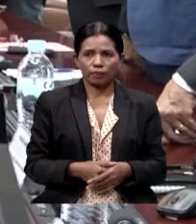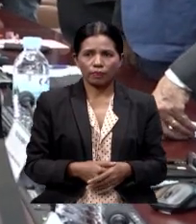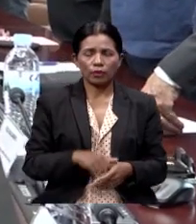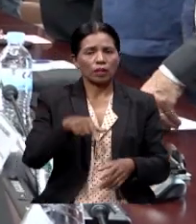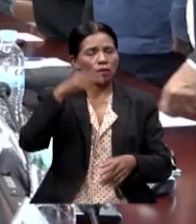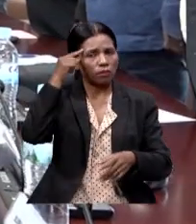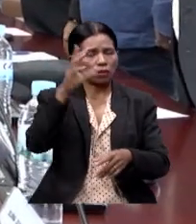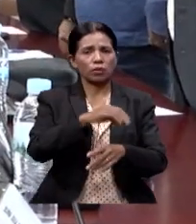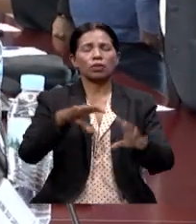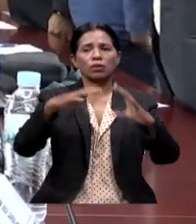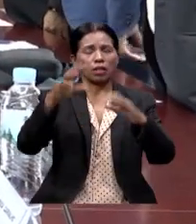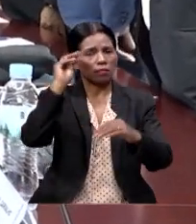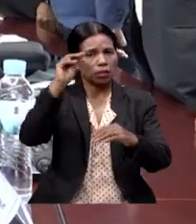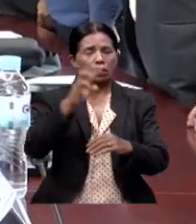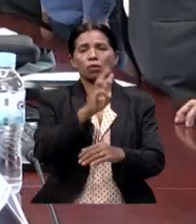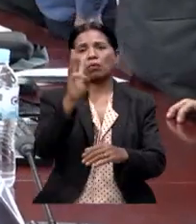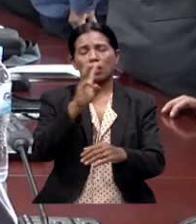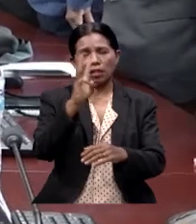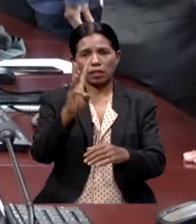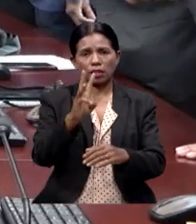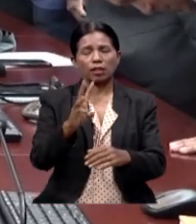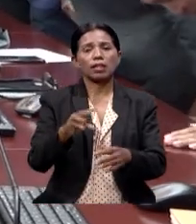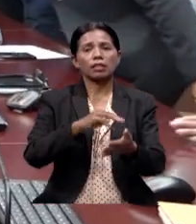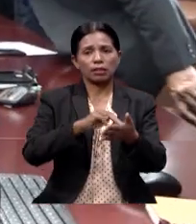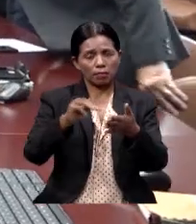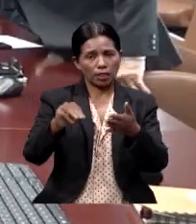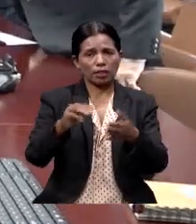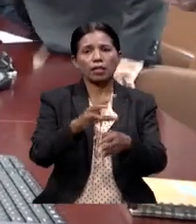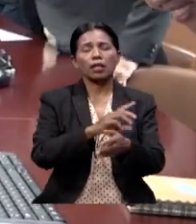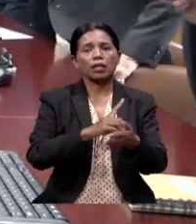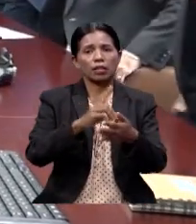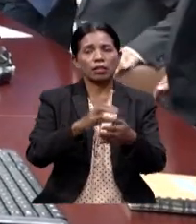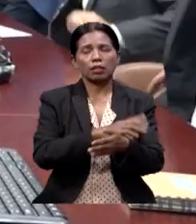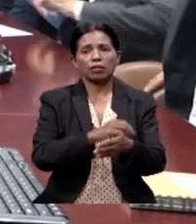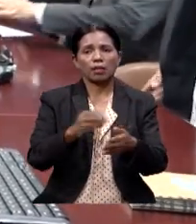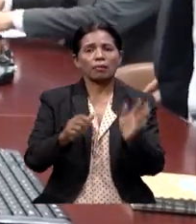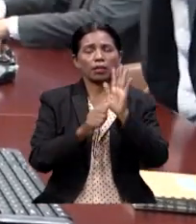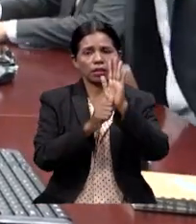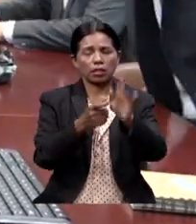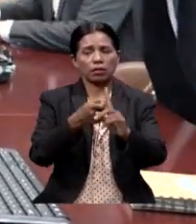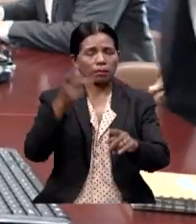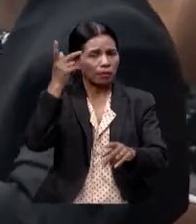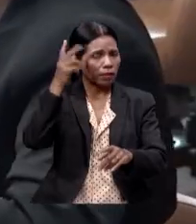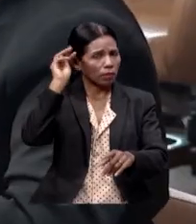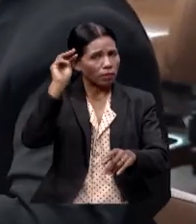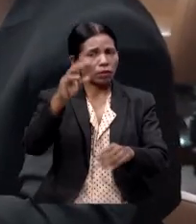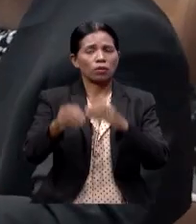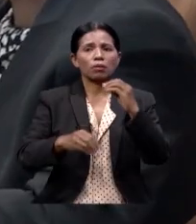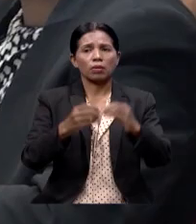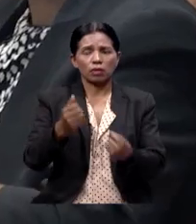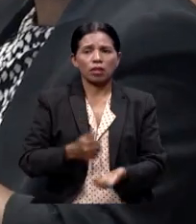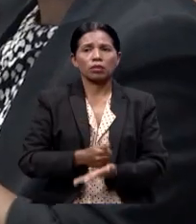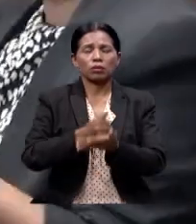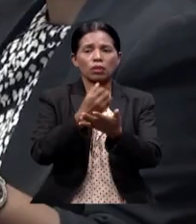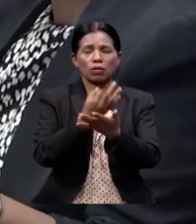Governo e o seu conselho ministro, e a quarta-feira, né, aprova projeto de resolução do governo, e bem apresenta o seu primeiro-ministro, Kaira Lassanano Guzmão, com a atribuição